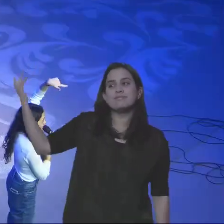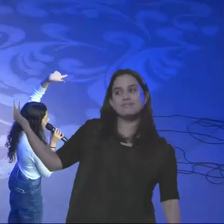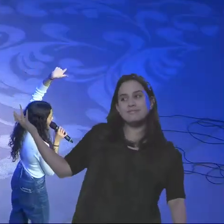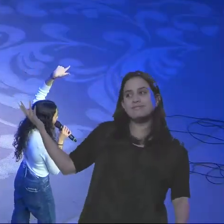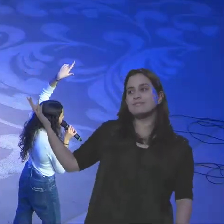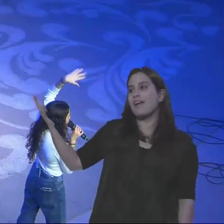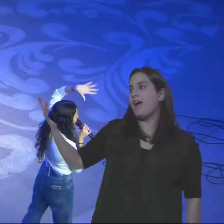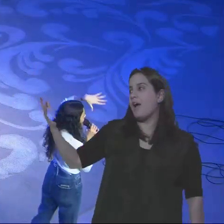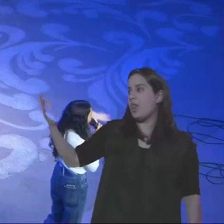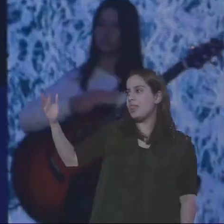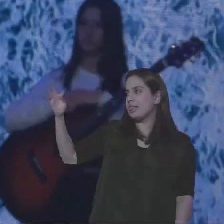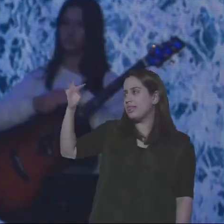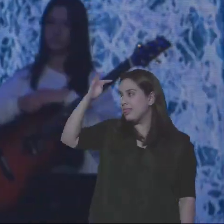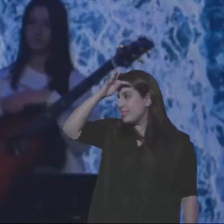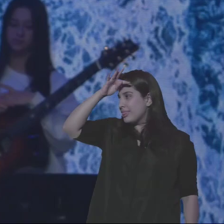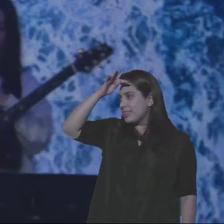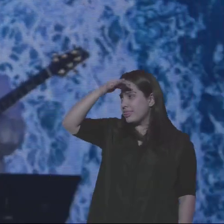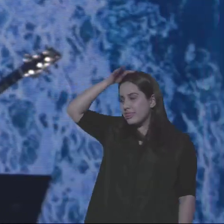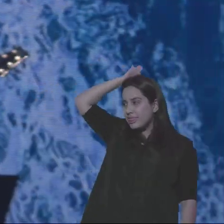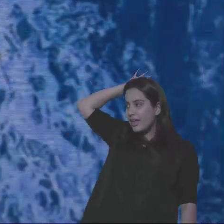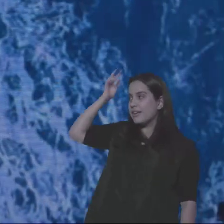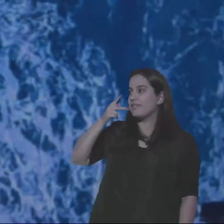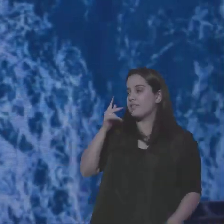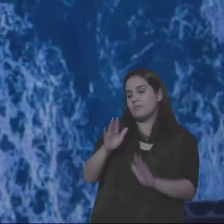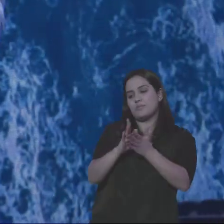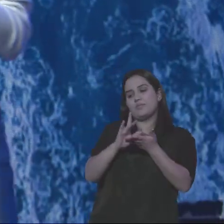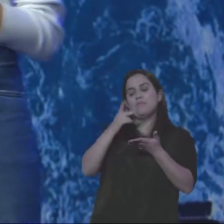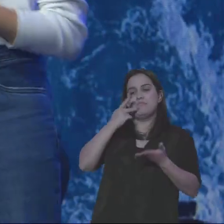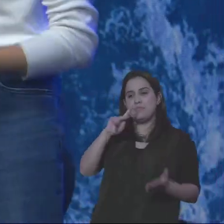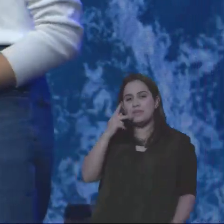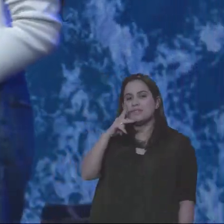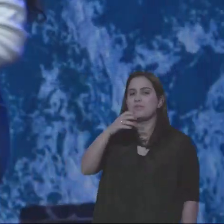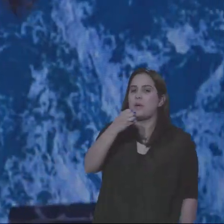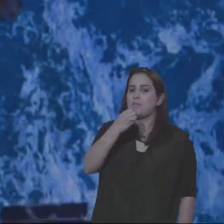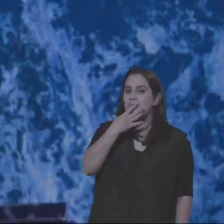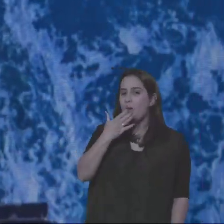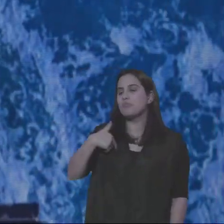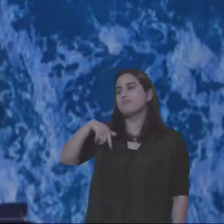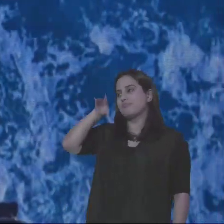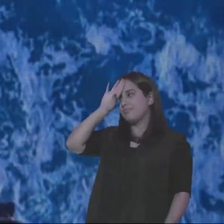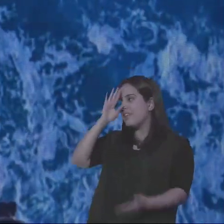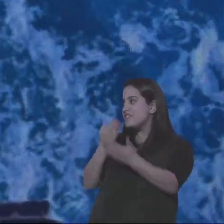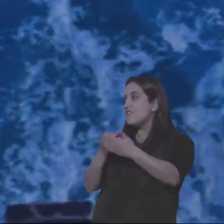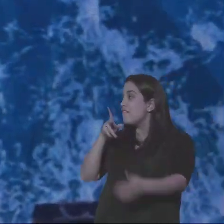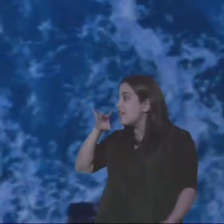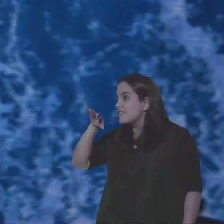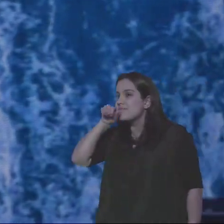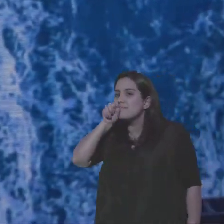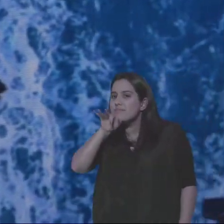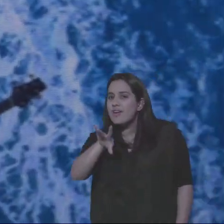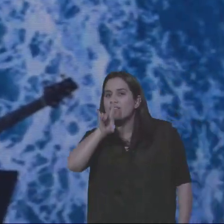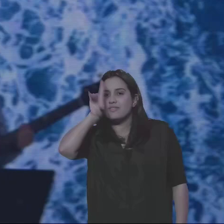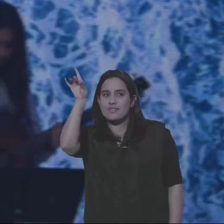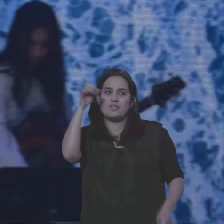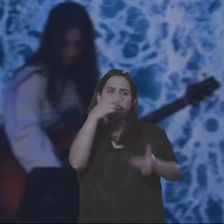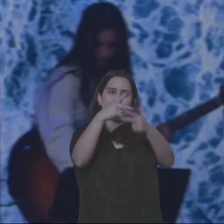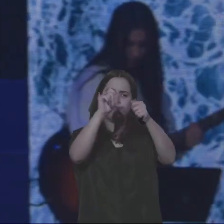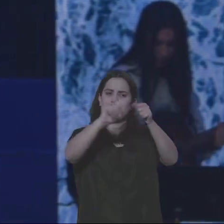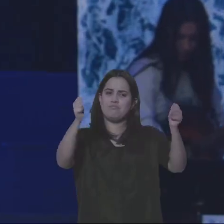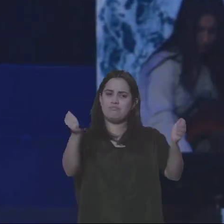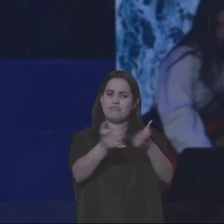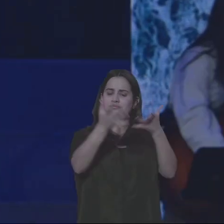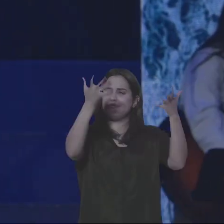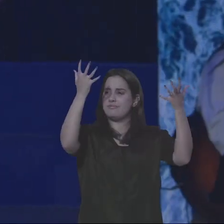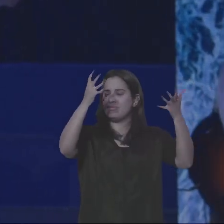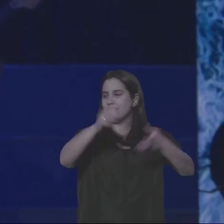Tarek disse que a palavra tá muito boa, então eu acredito normalmente. Mas acho que vai ser bênção, Deus tem mais coisas pra fazer aqui hoje neste lugar.